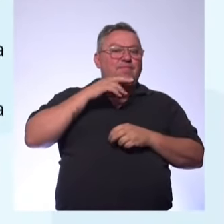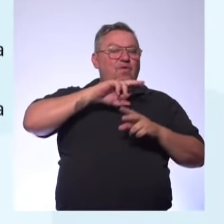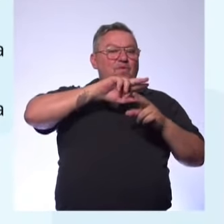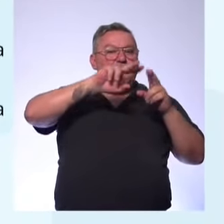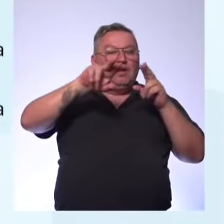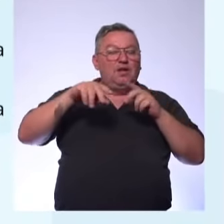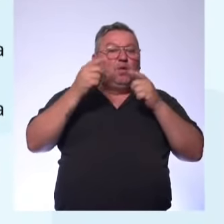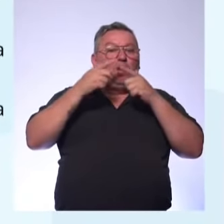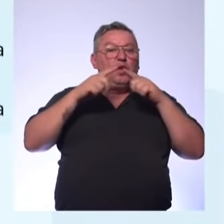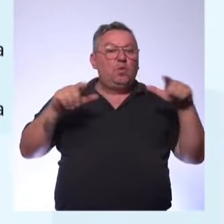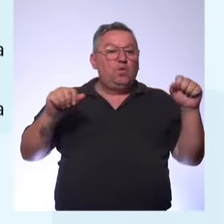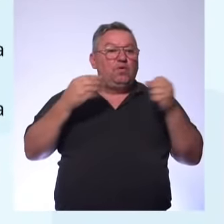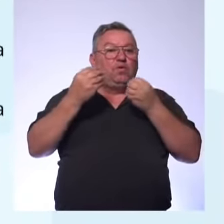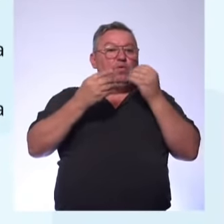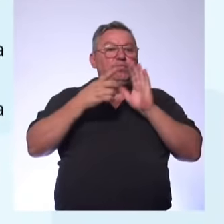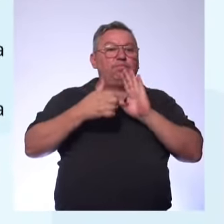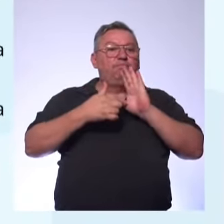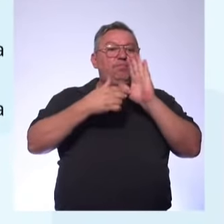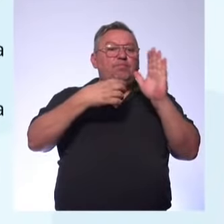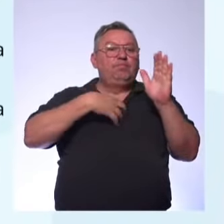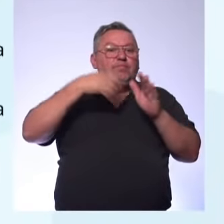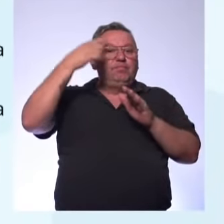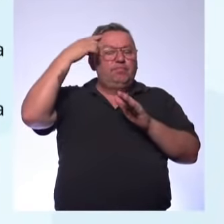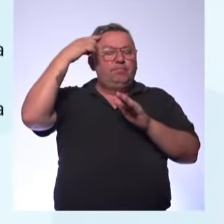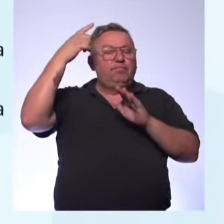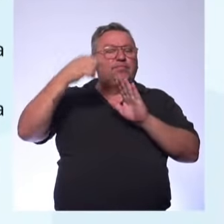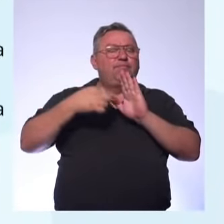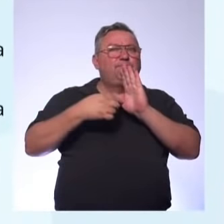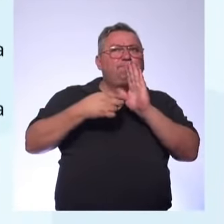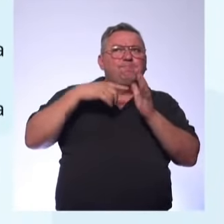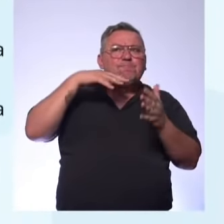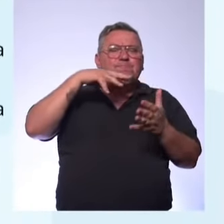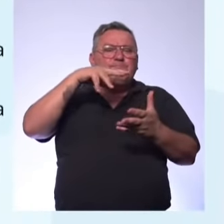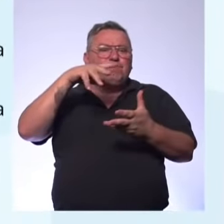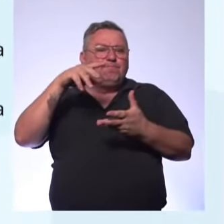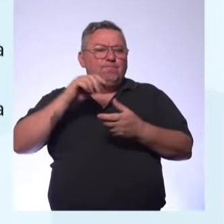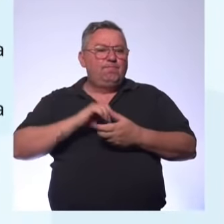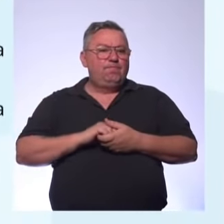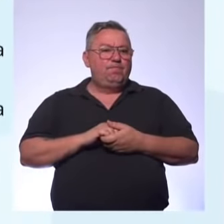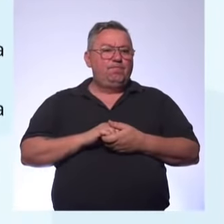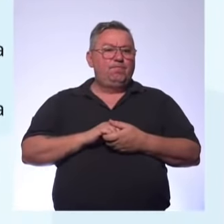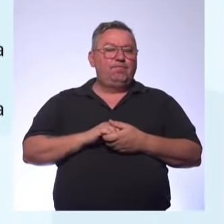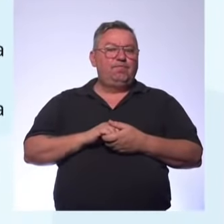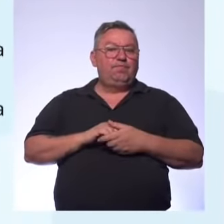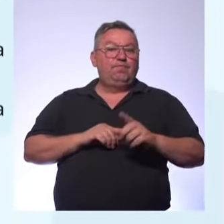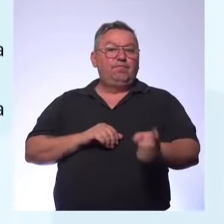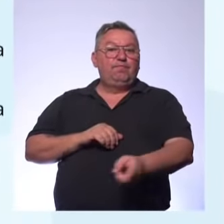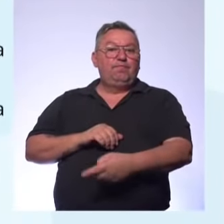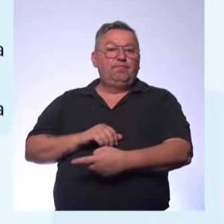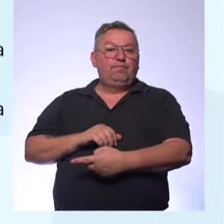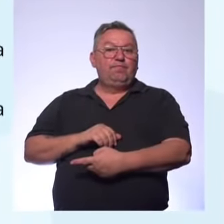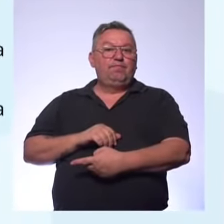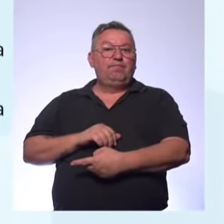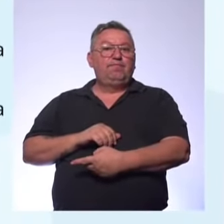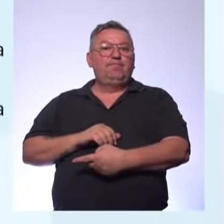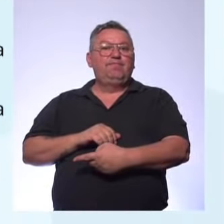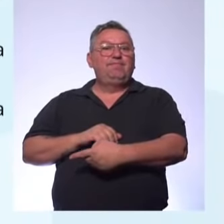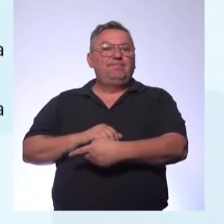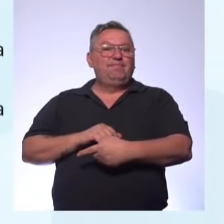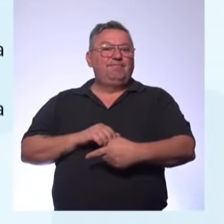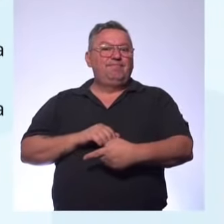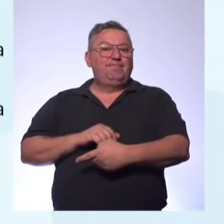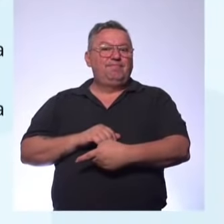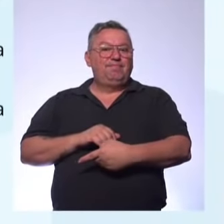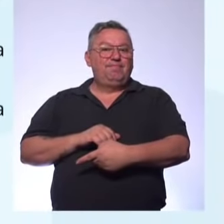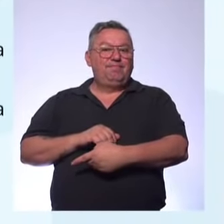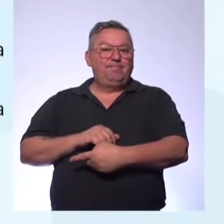variação linguística como a manifestação de formas de pensar e expressar o mundo. As reading strategies são skimming,